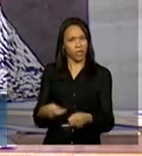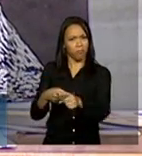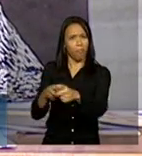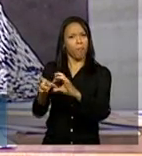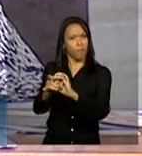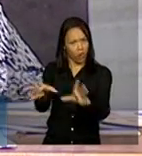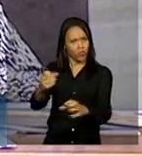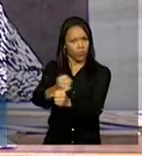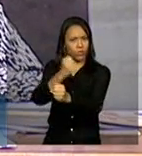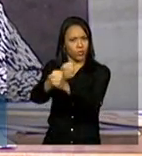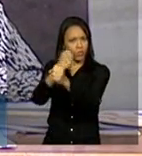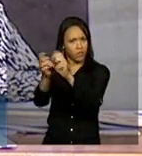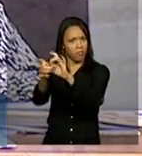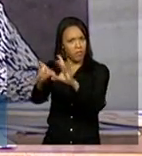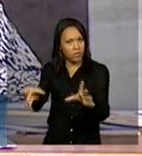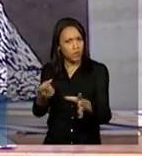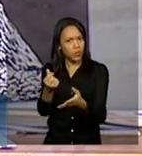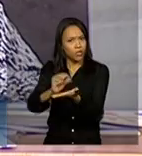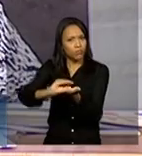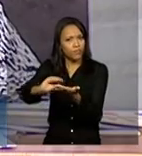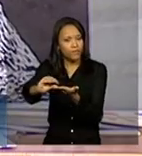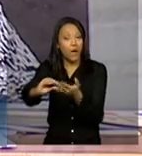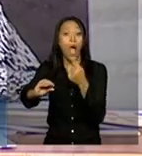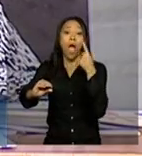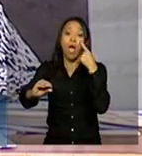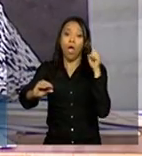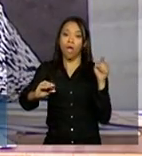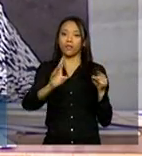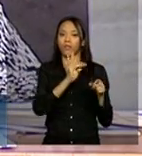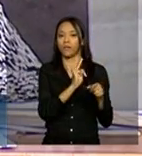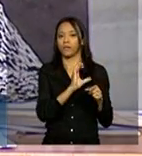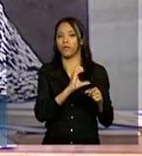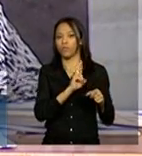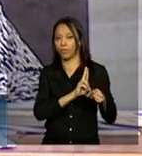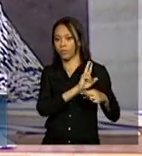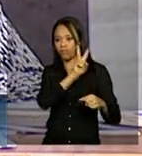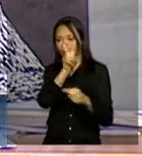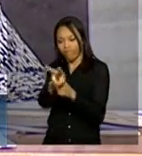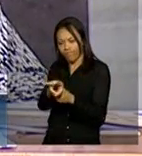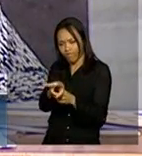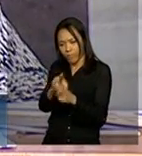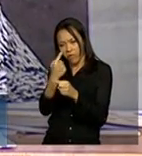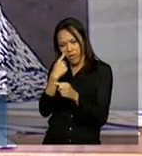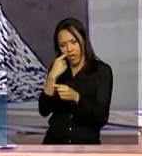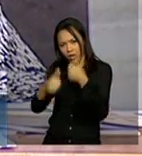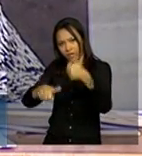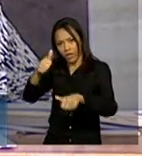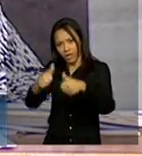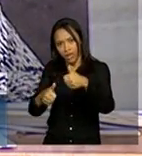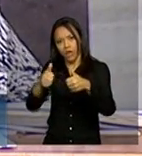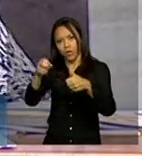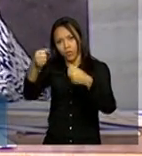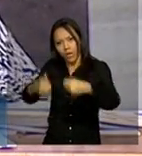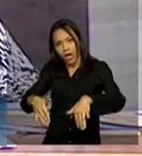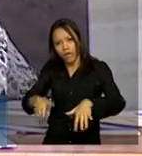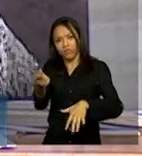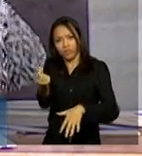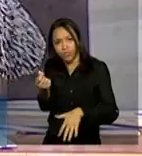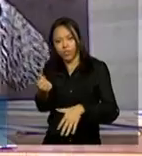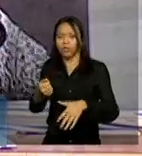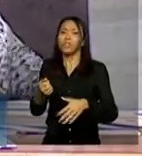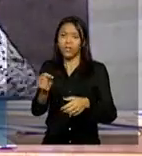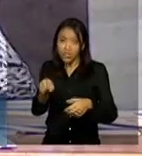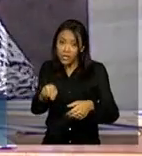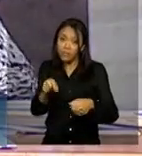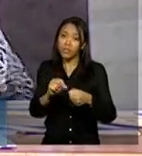ser analisado a fundo e corrigido quando necessário. Isso tem sido feito em todas as áreas. Você